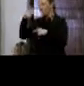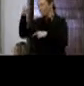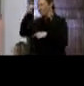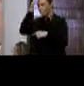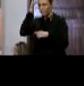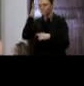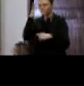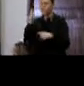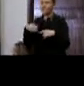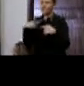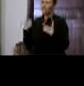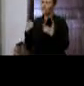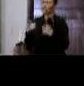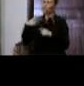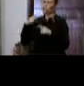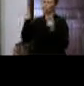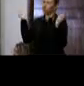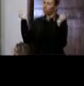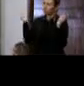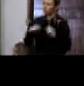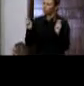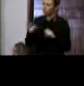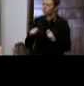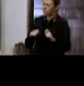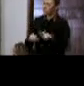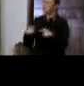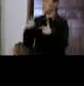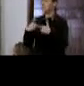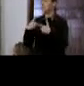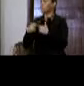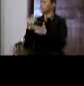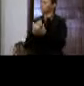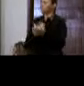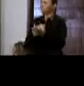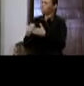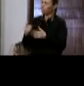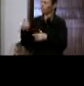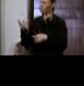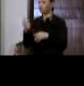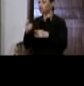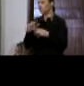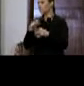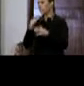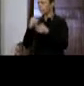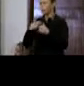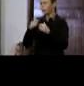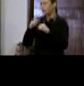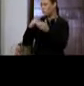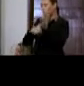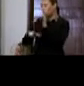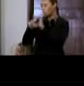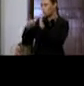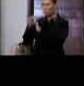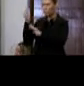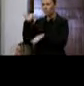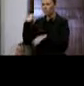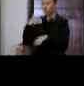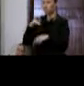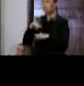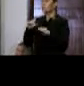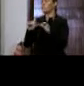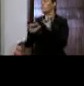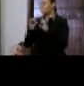muito. Isso foi possível em razão, inicialmente, de um descumprimento por parte do Banco do Brasil de um